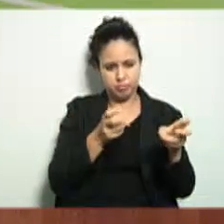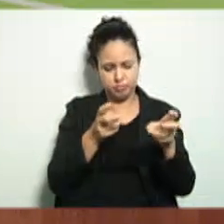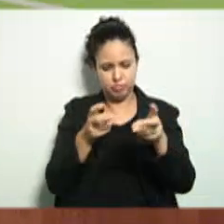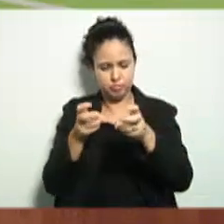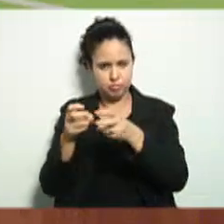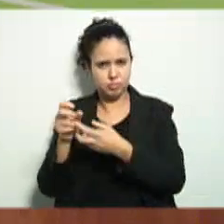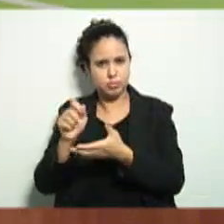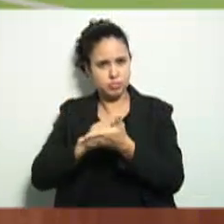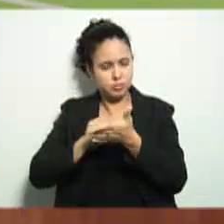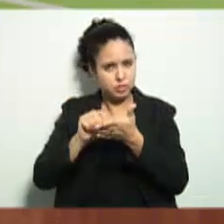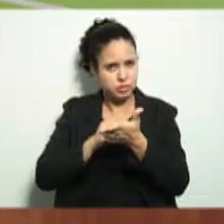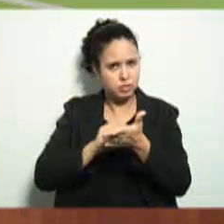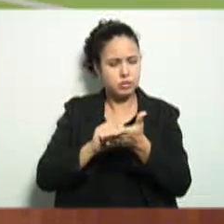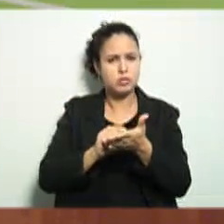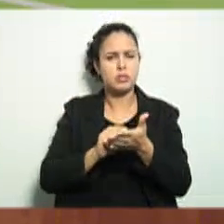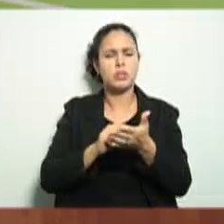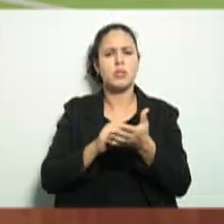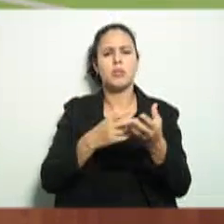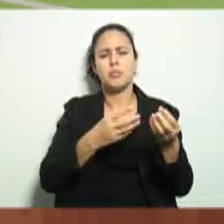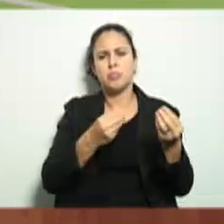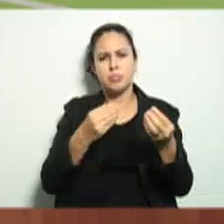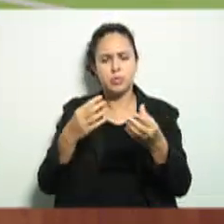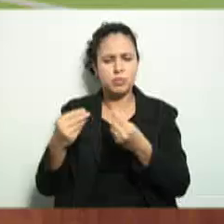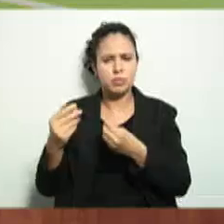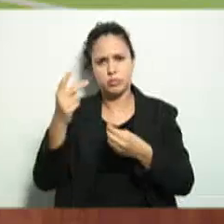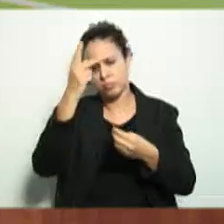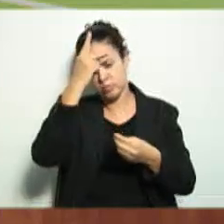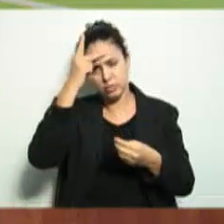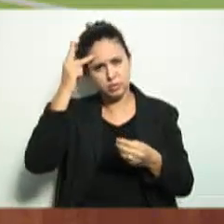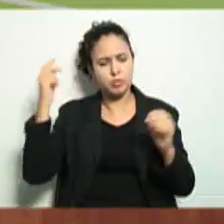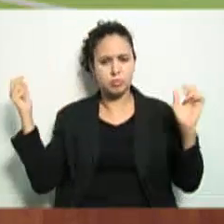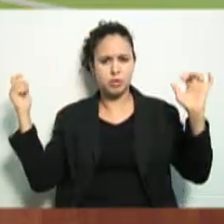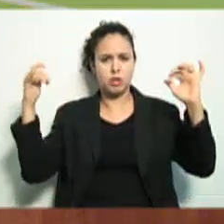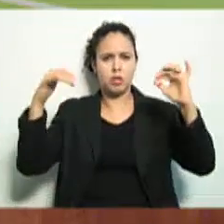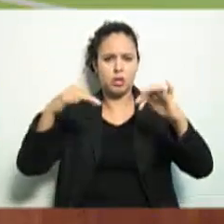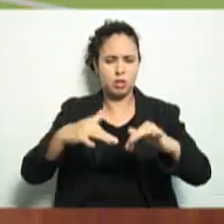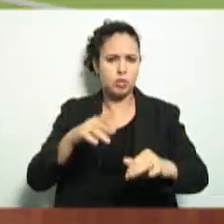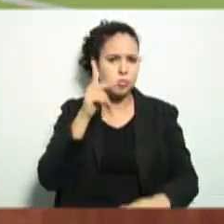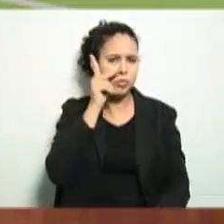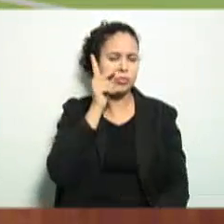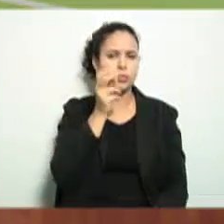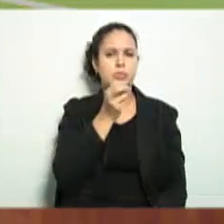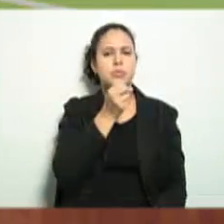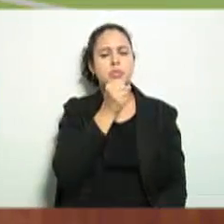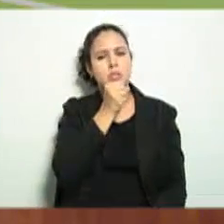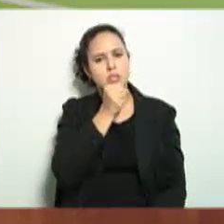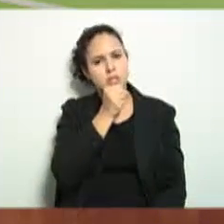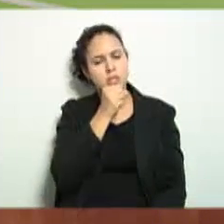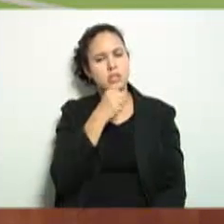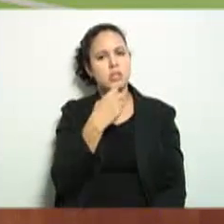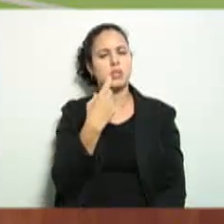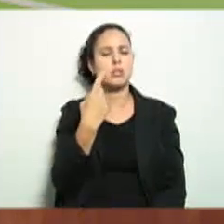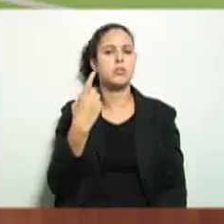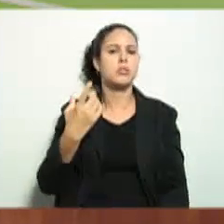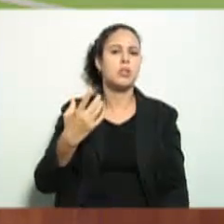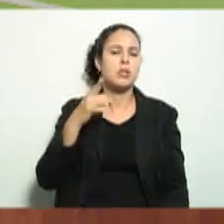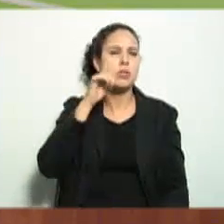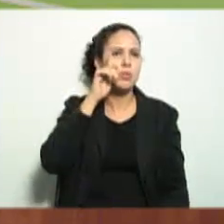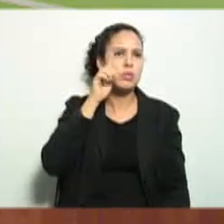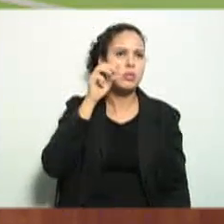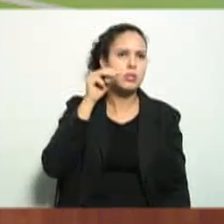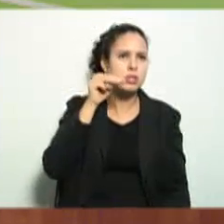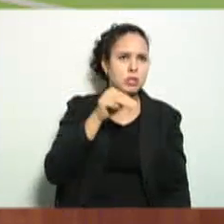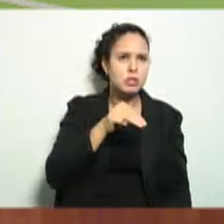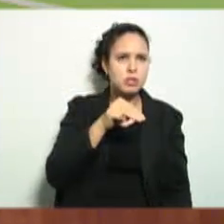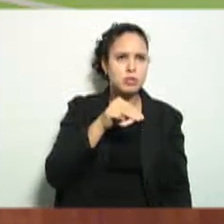Velho, Guajará, né? Vocês que estão hoje aí nos assistindo, ouvindo essa aula, então mais essas regiões.